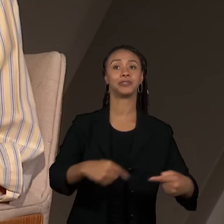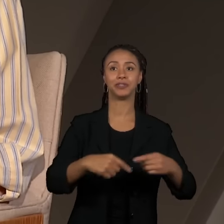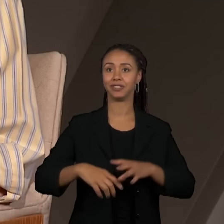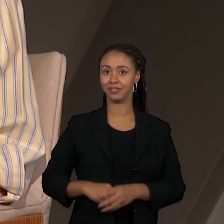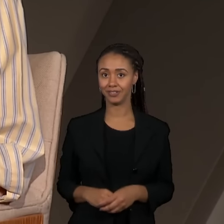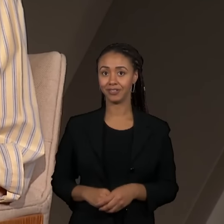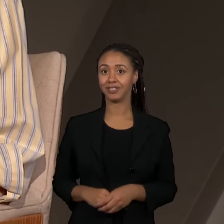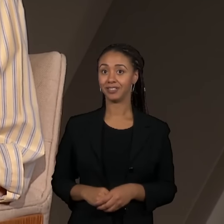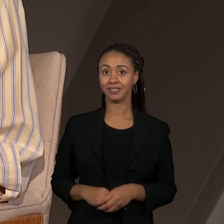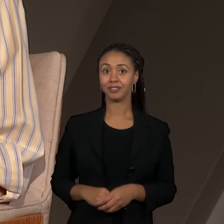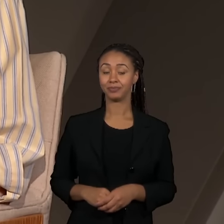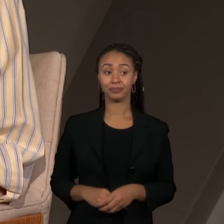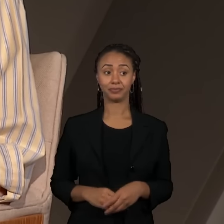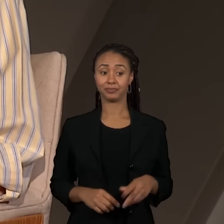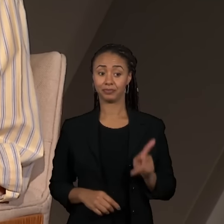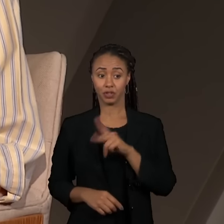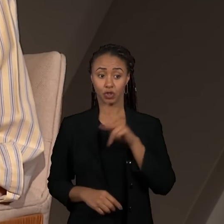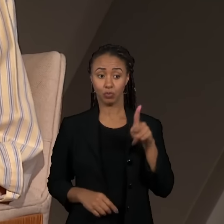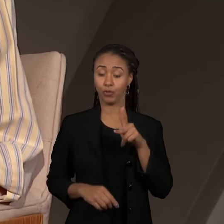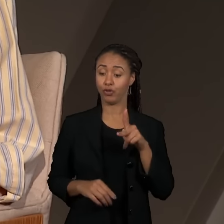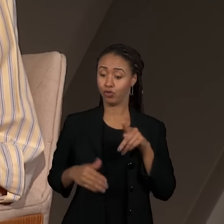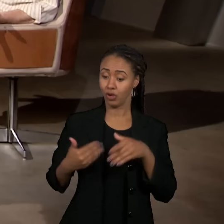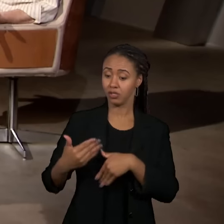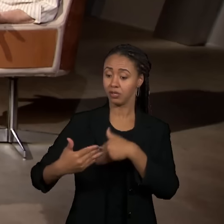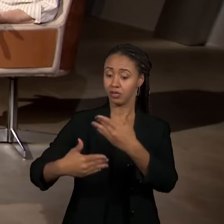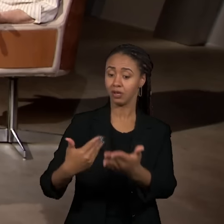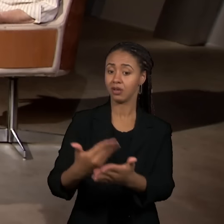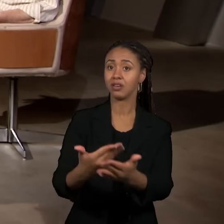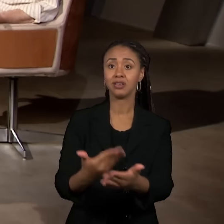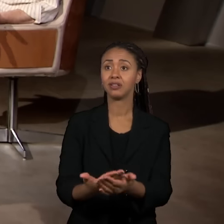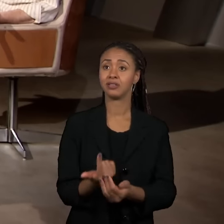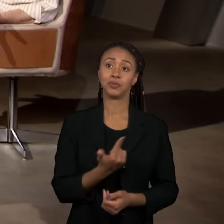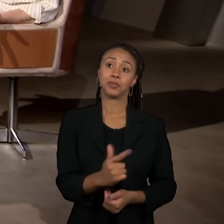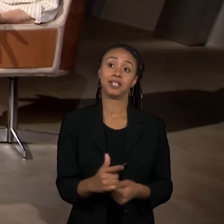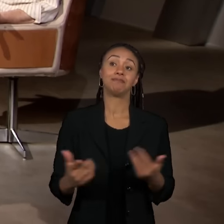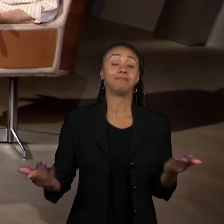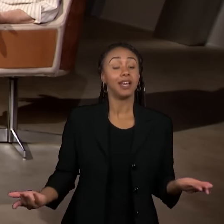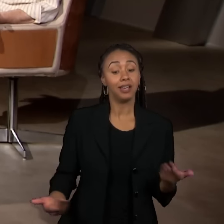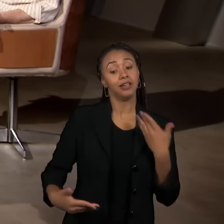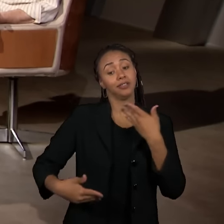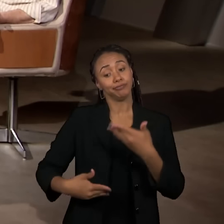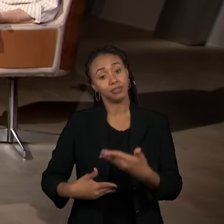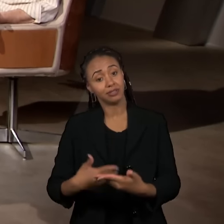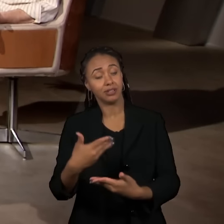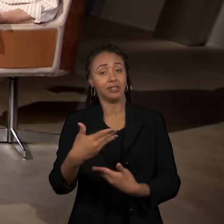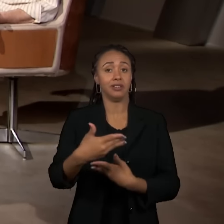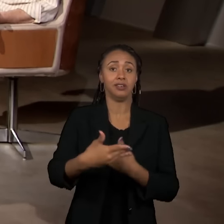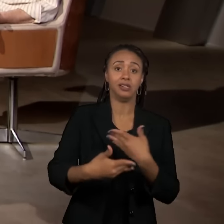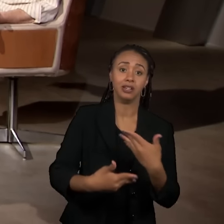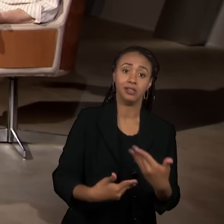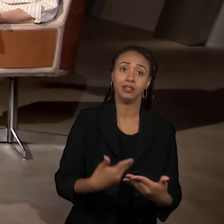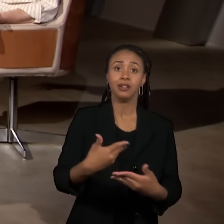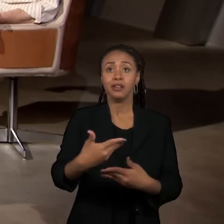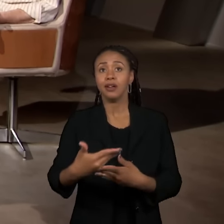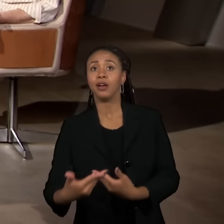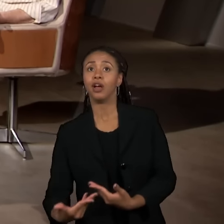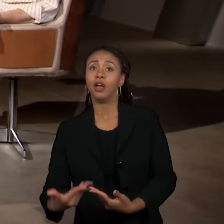formação desses professores e aí continua né o cara usa para fazer